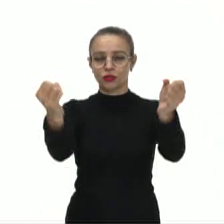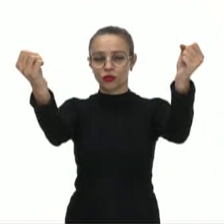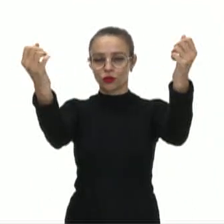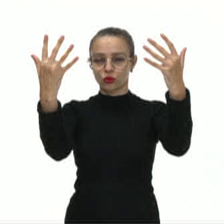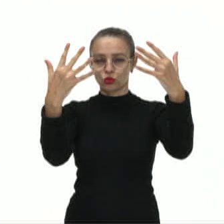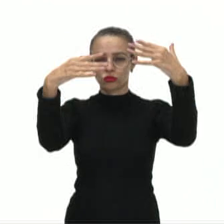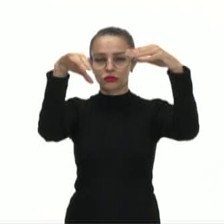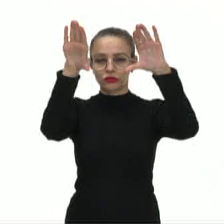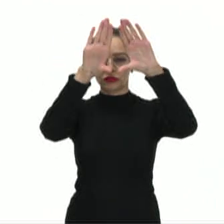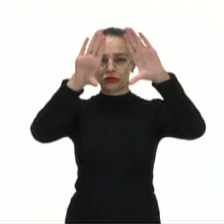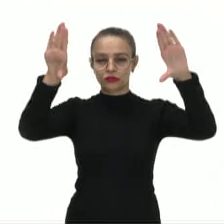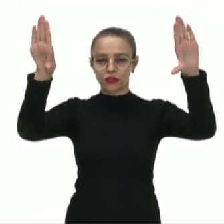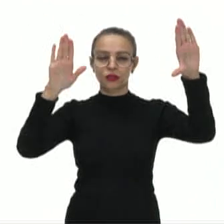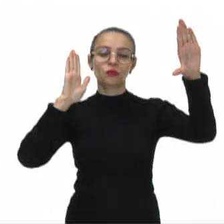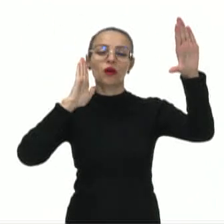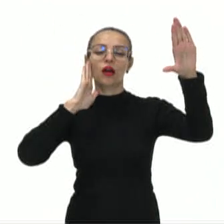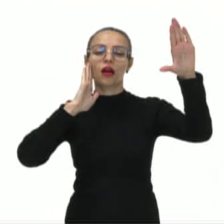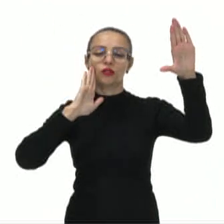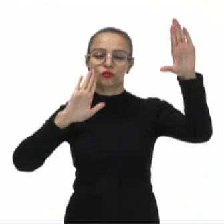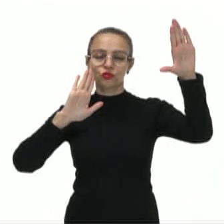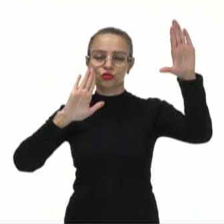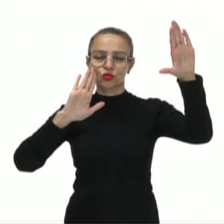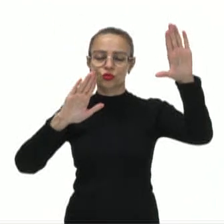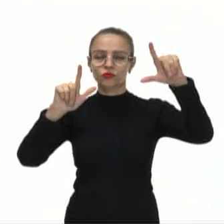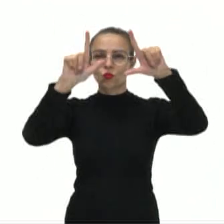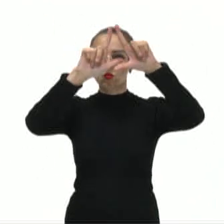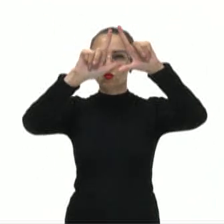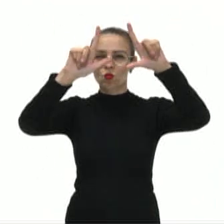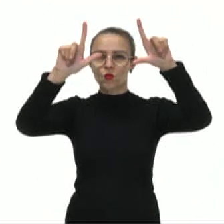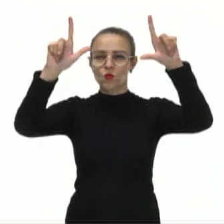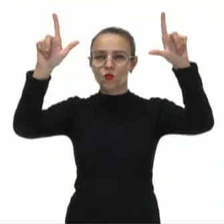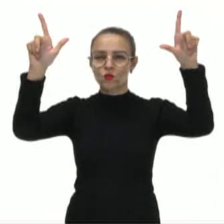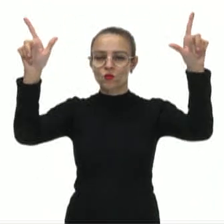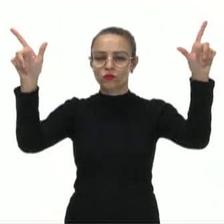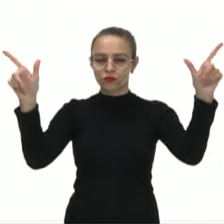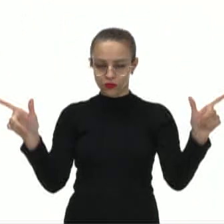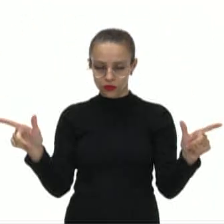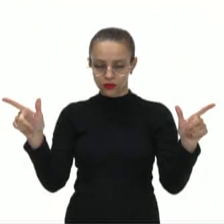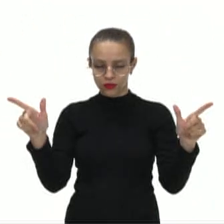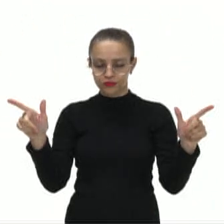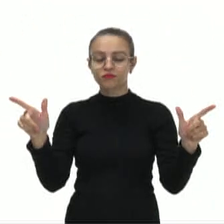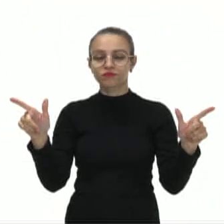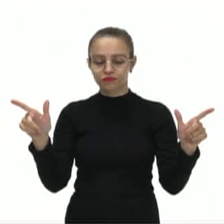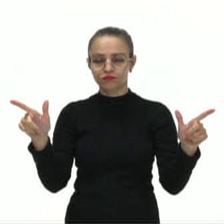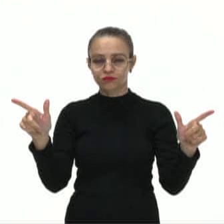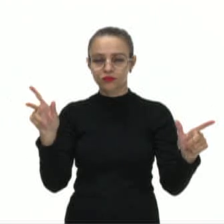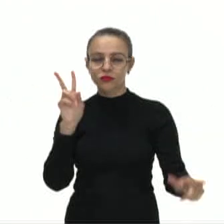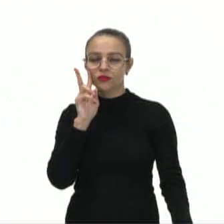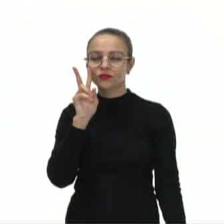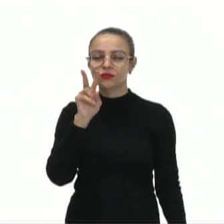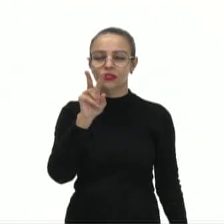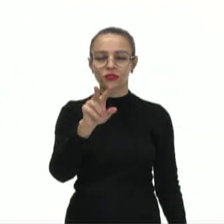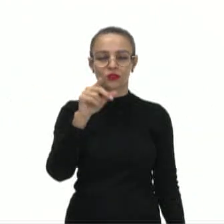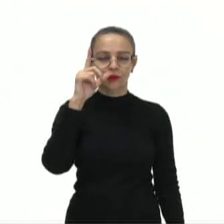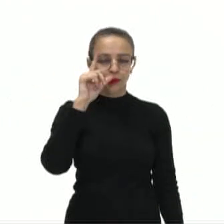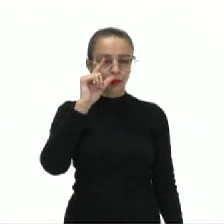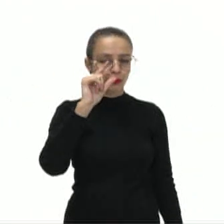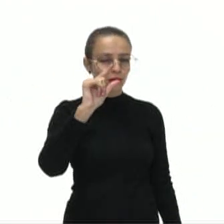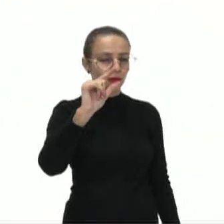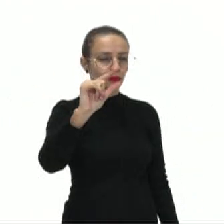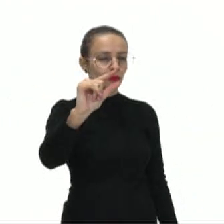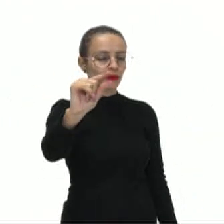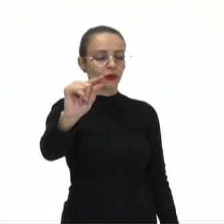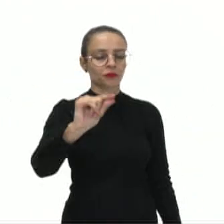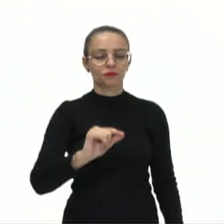o azul poderoso, e limpo como aquece numa ardência leve, que na vista se inscreve, já a